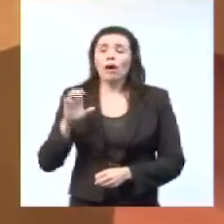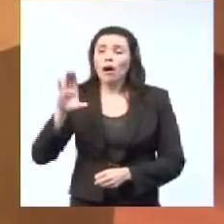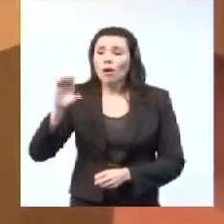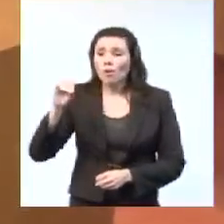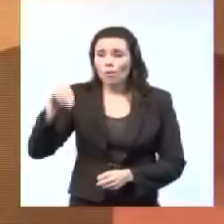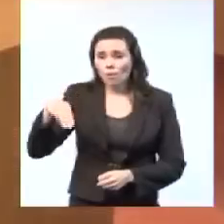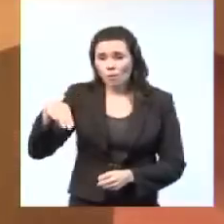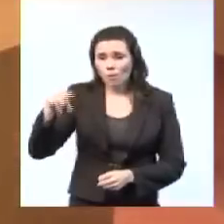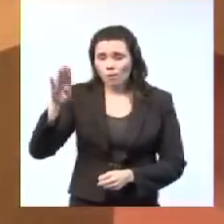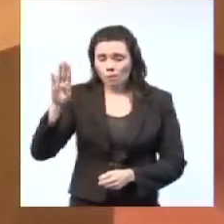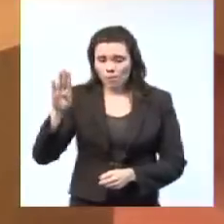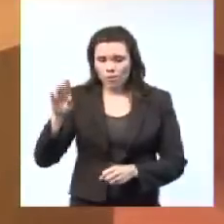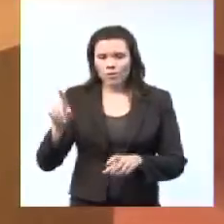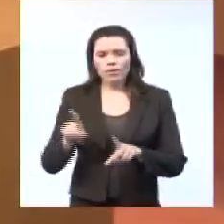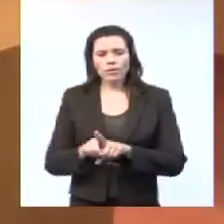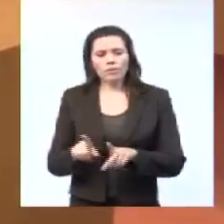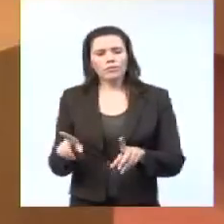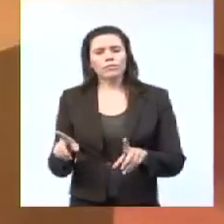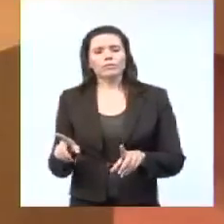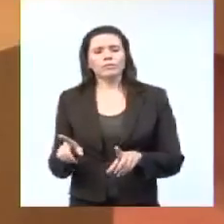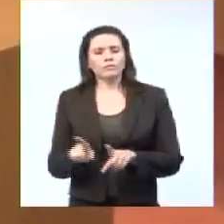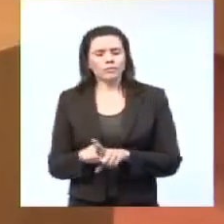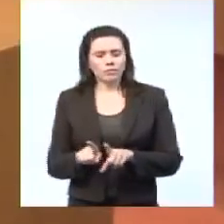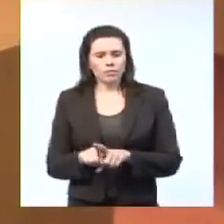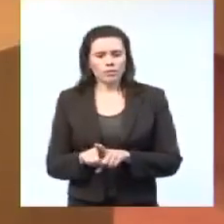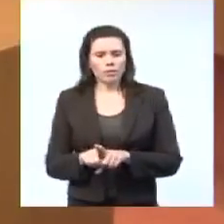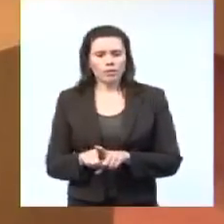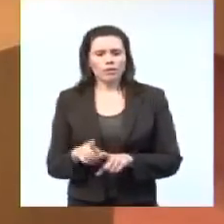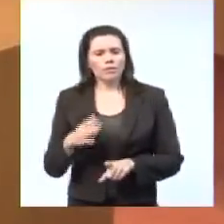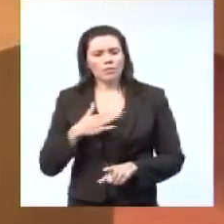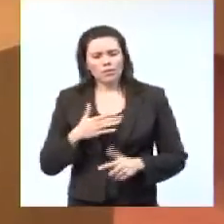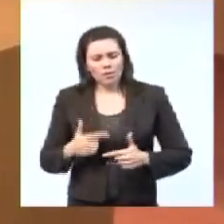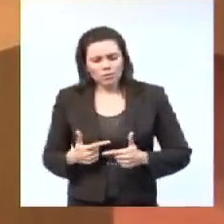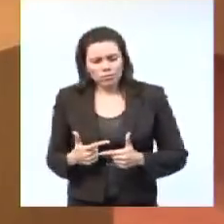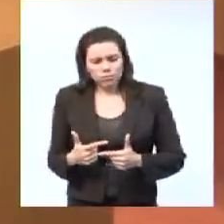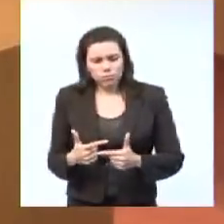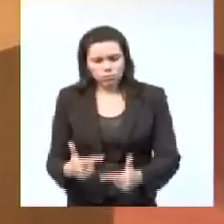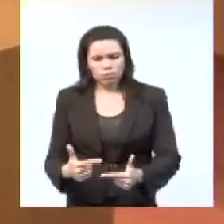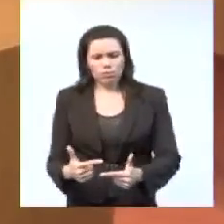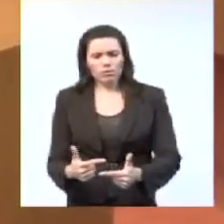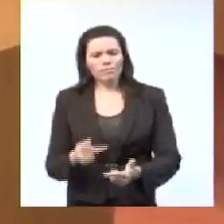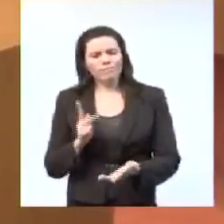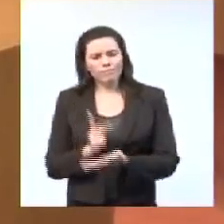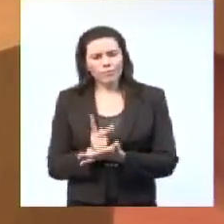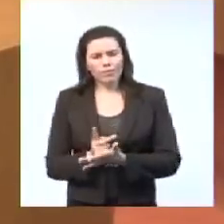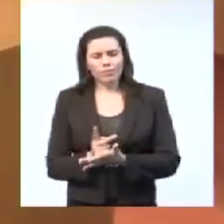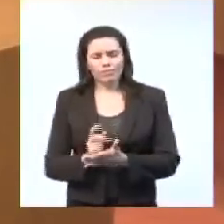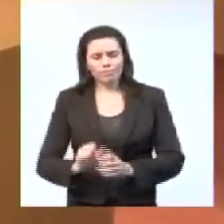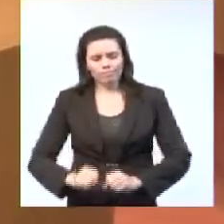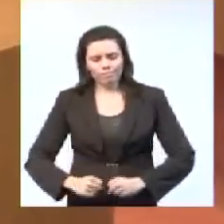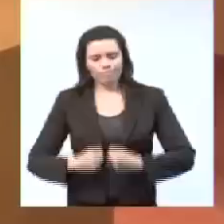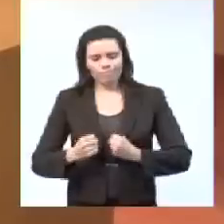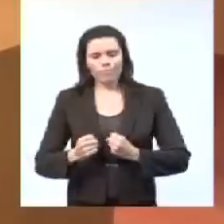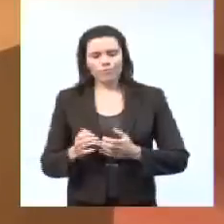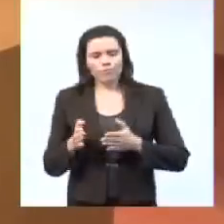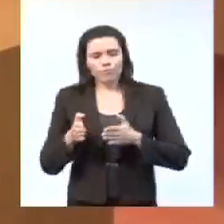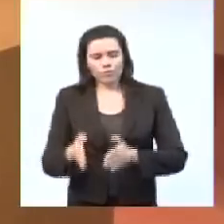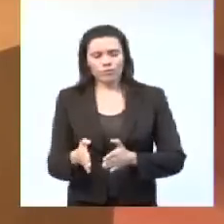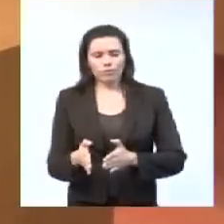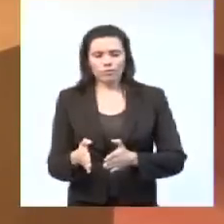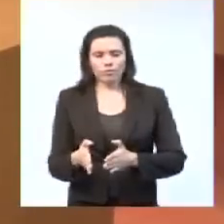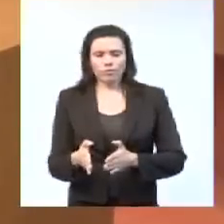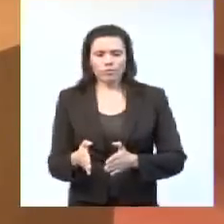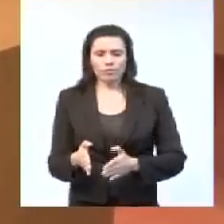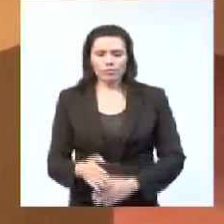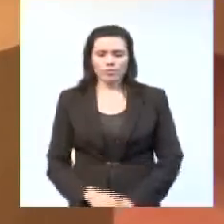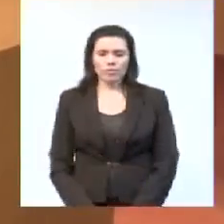anos depois, se tornou prefeito do município. Então, a minha militância no partido sempre foi muito firme. Eu nunca estive no PMDB